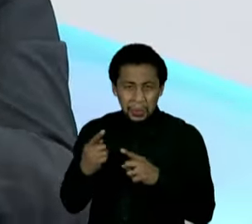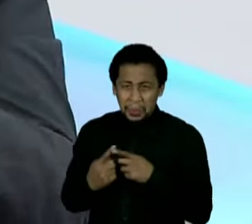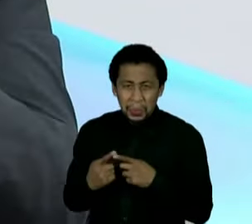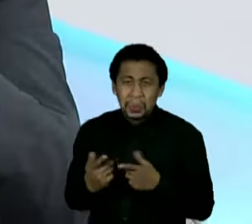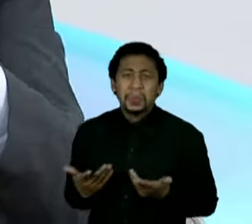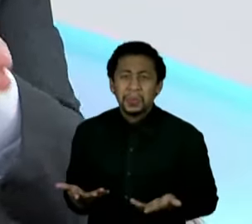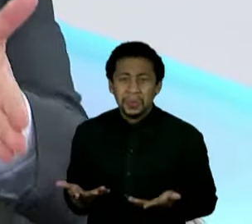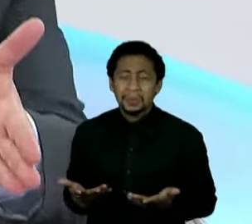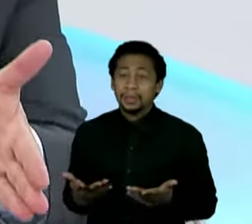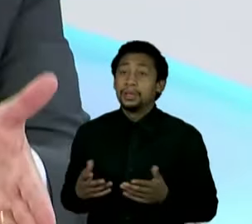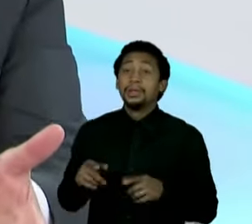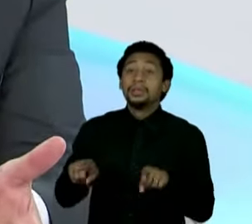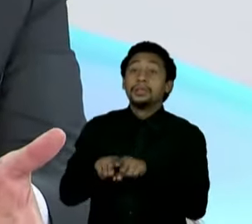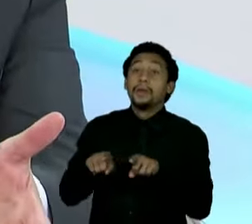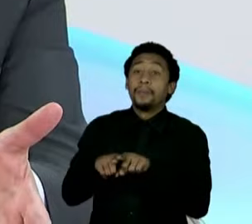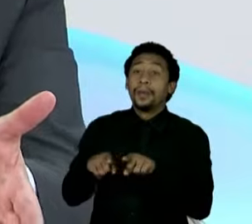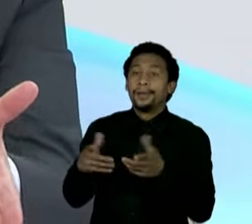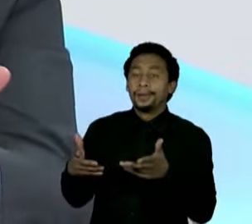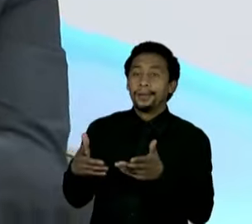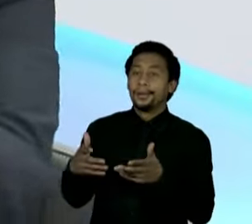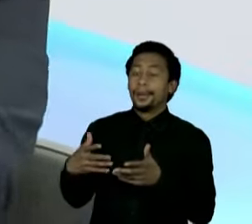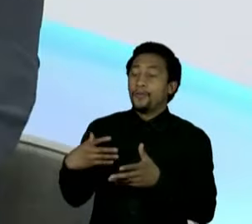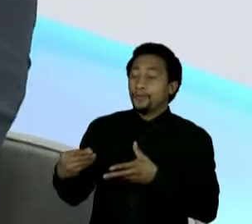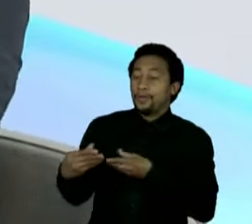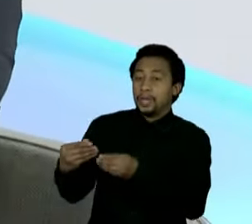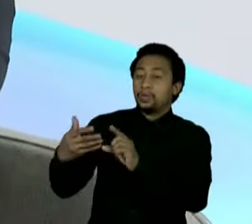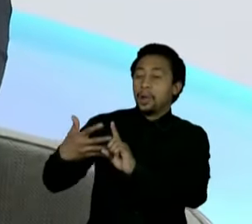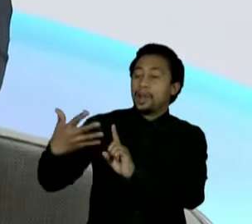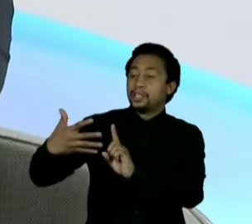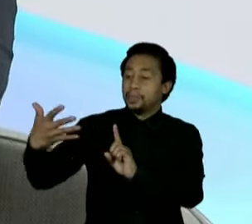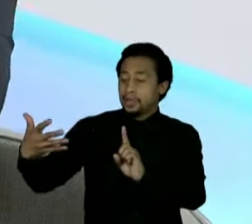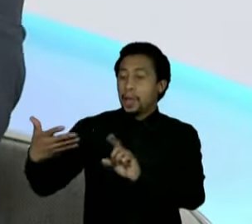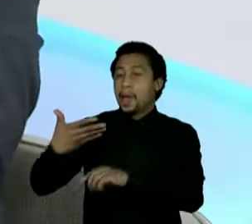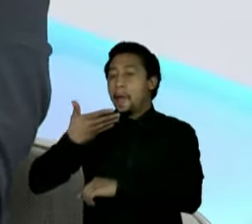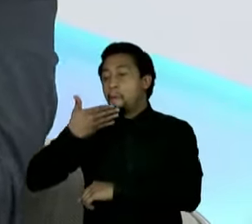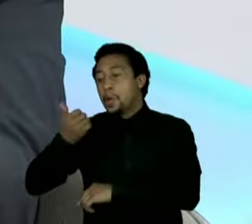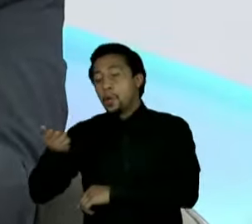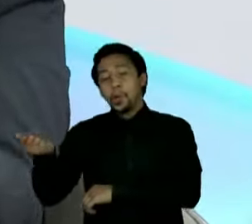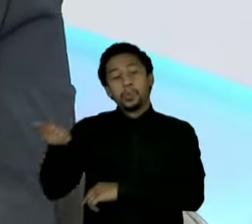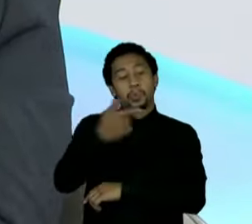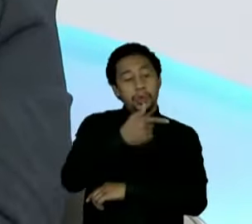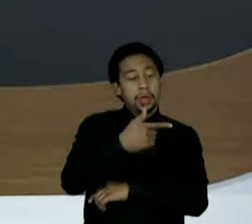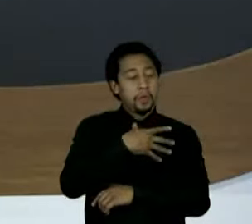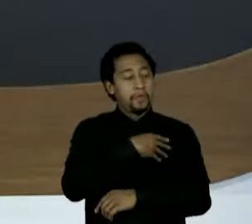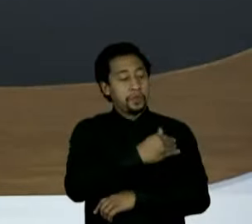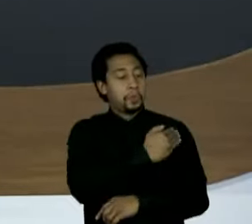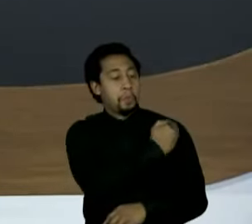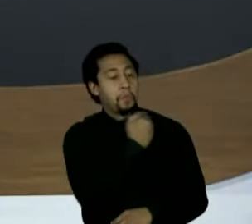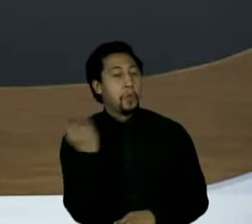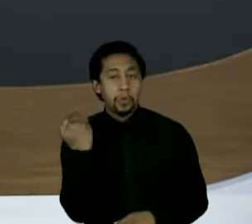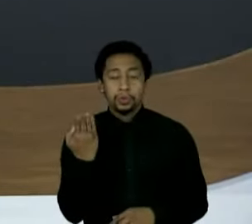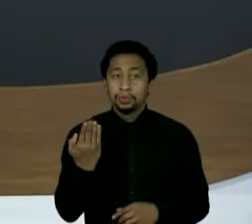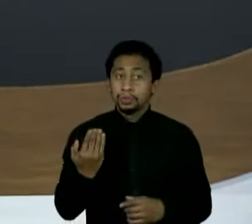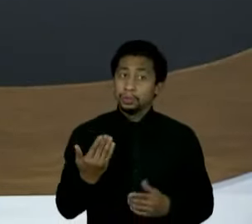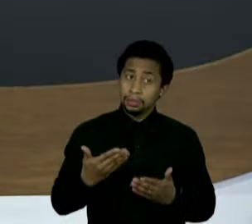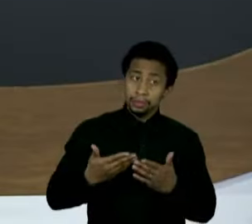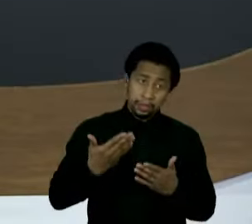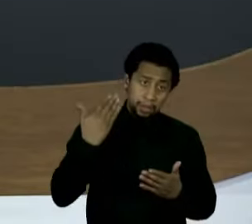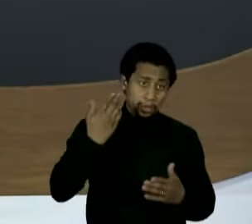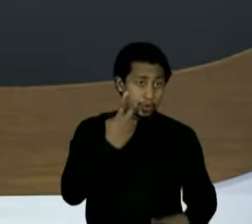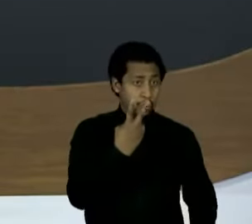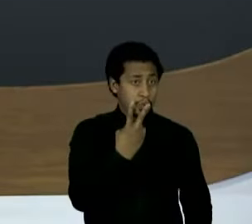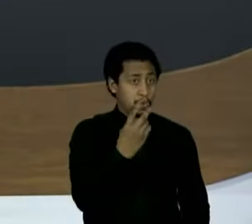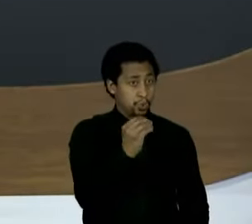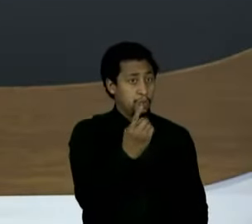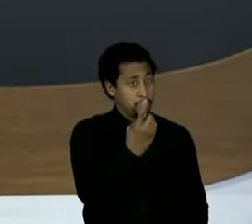que têm filhos homossexuais é melhor ter um filho morto. Mas ele já falava essas coisas em 2018. Mas eu